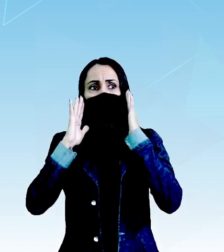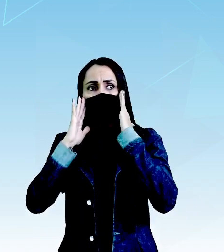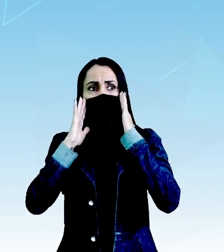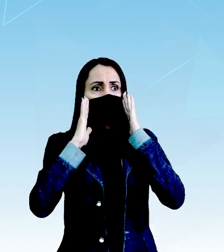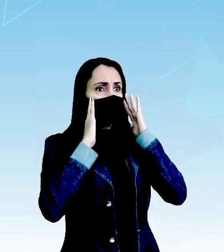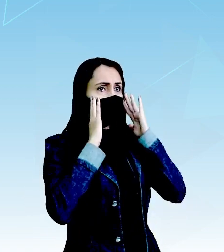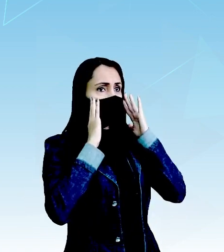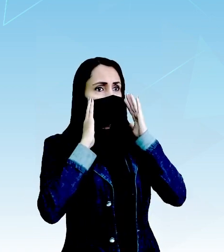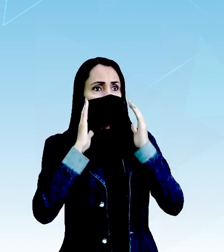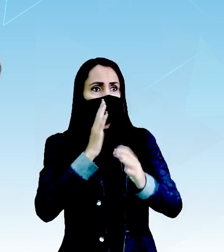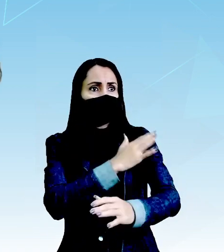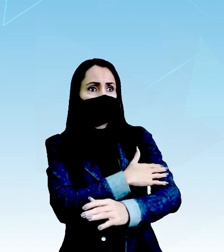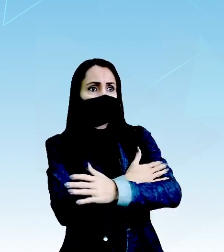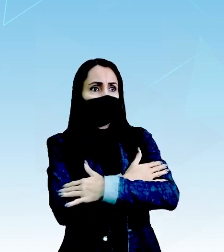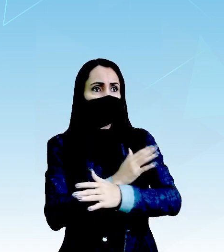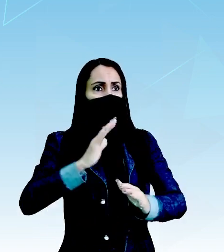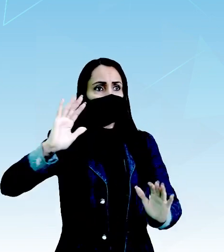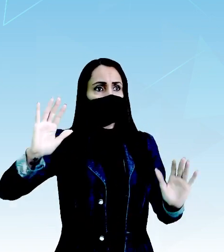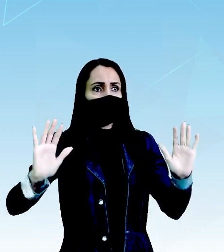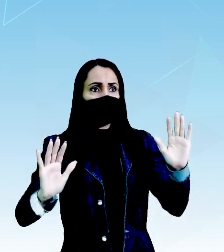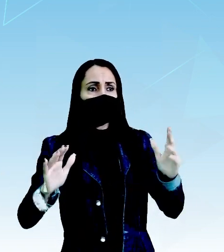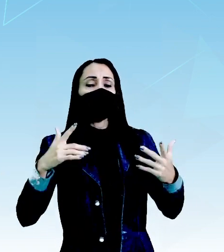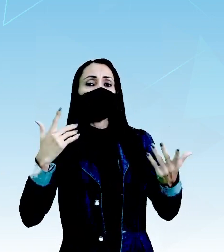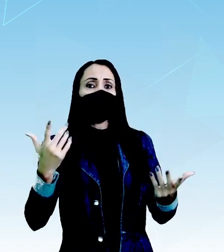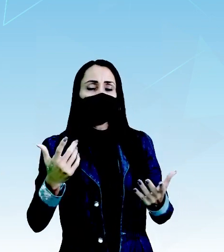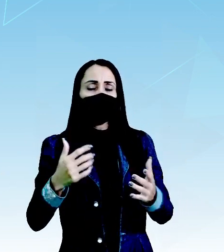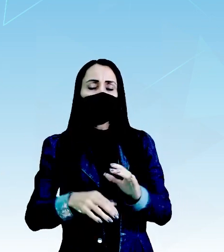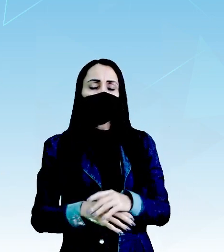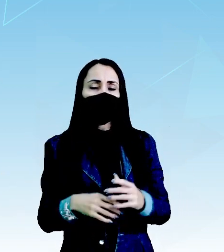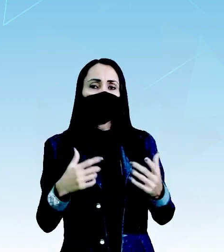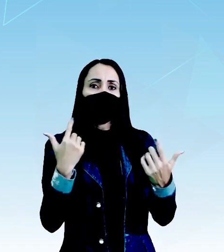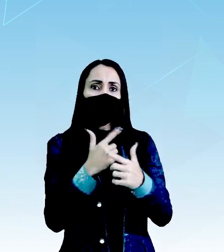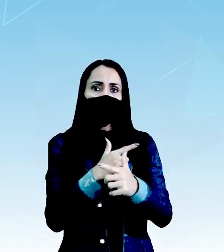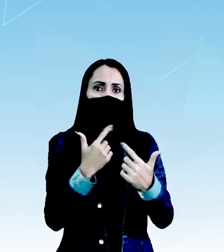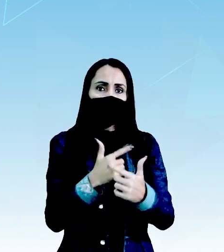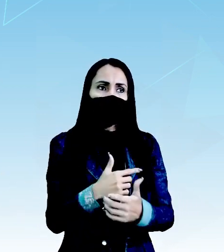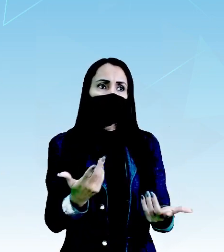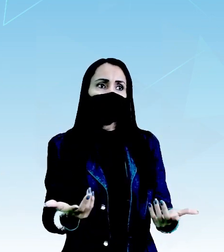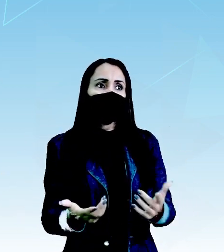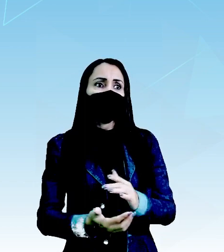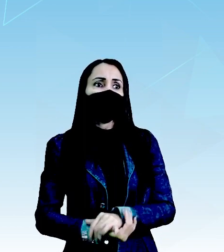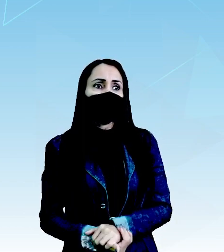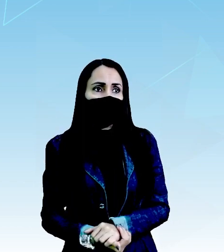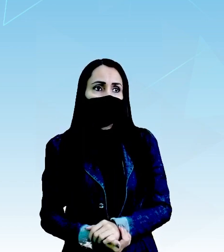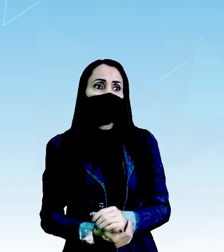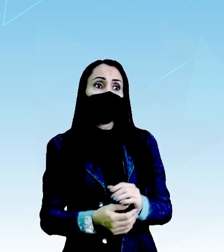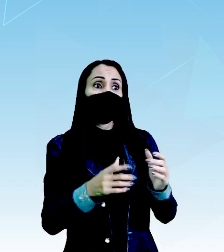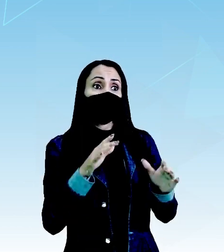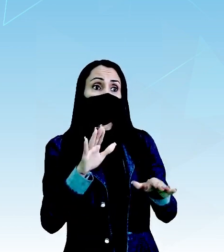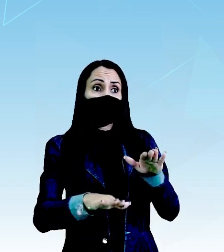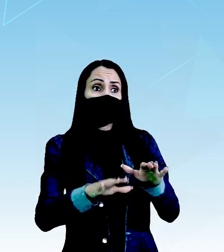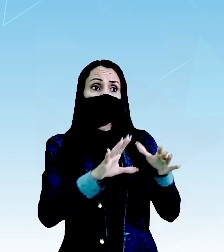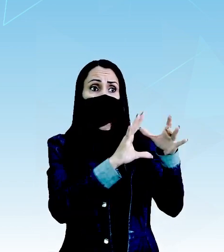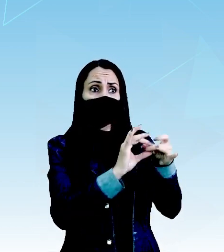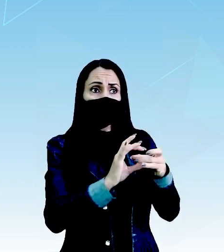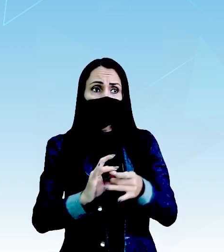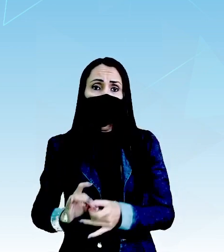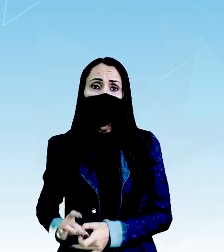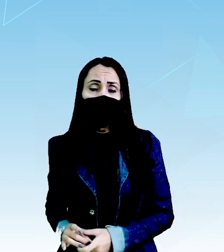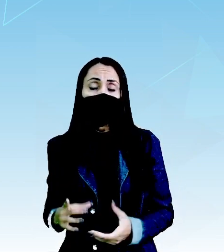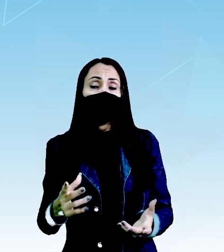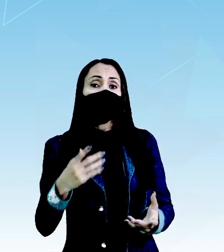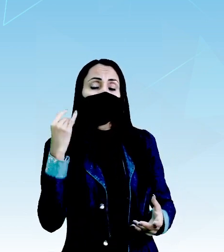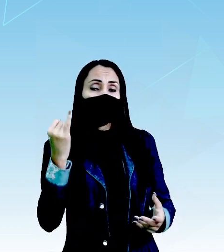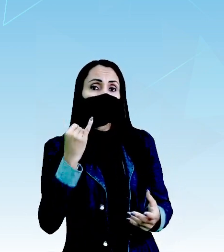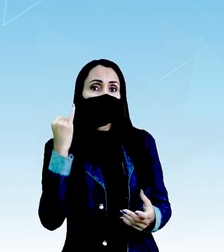braços. Tudo isso pode provocar humor mediante a um contexto. Então é importante lembrar isso. E